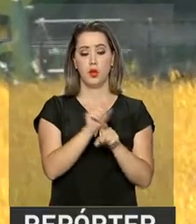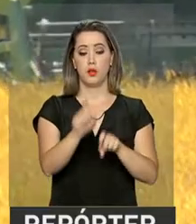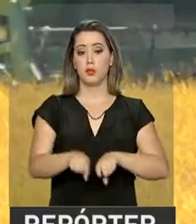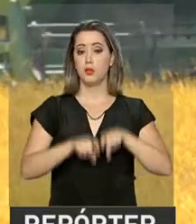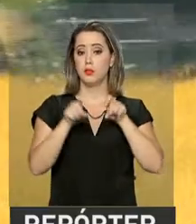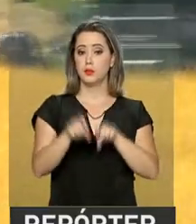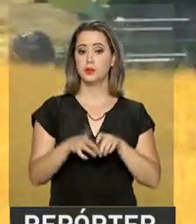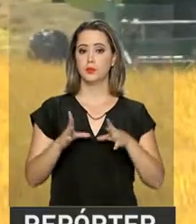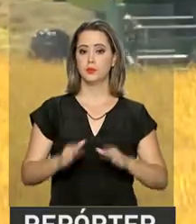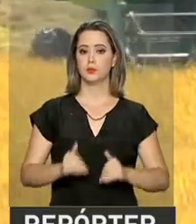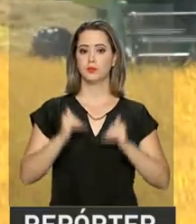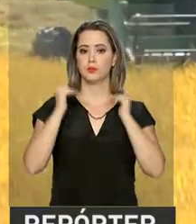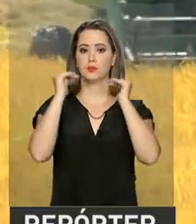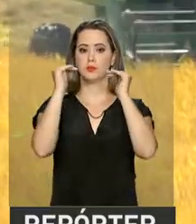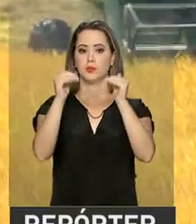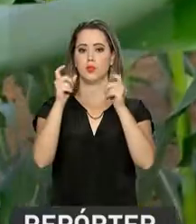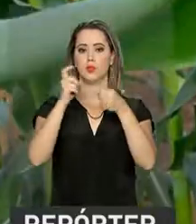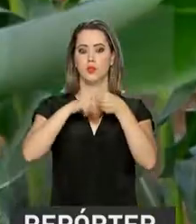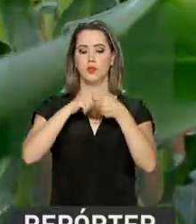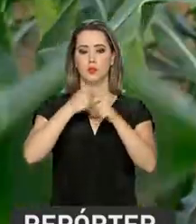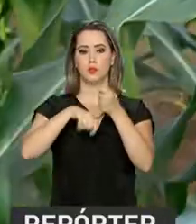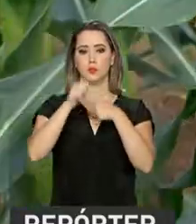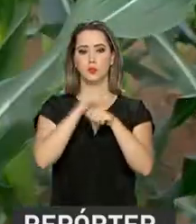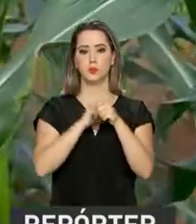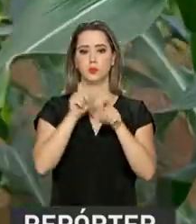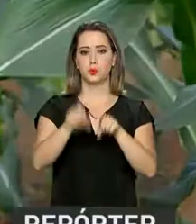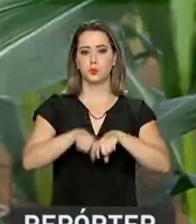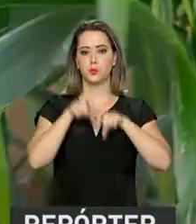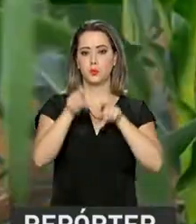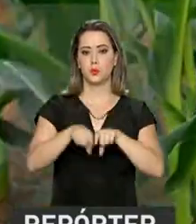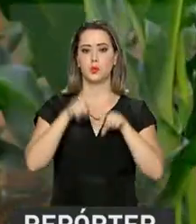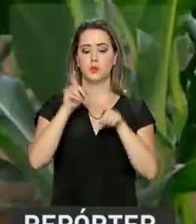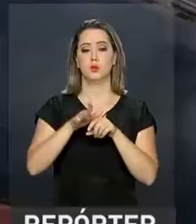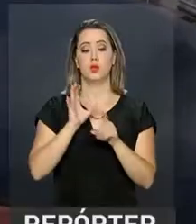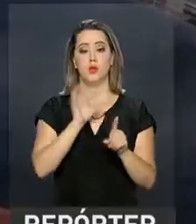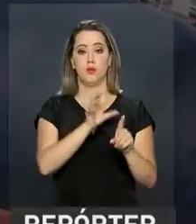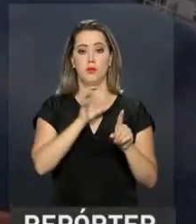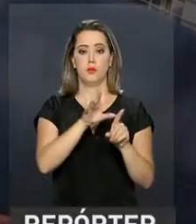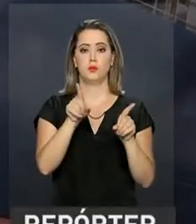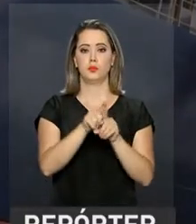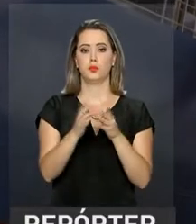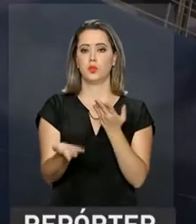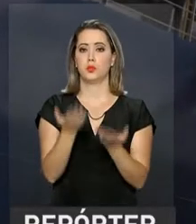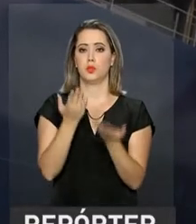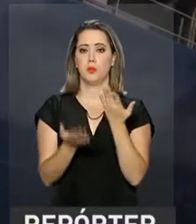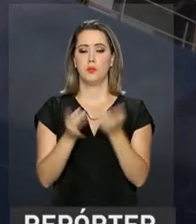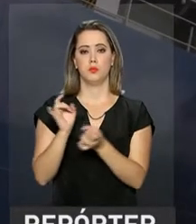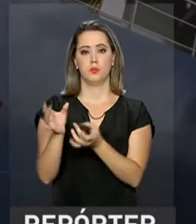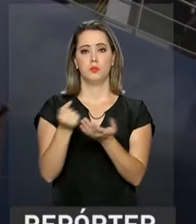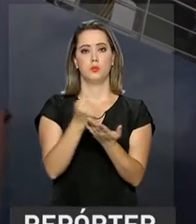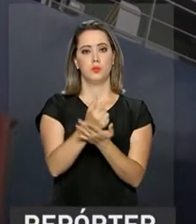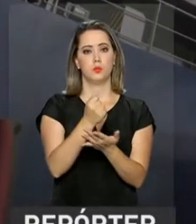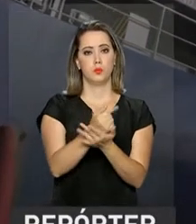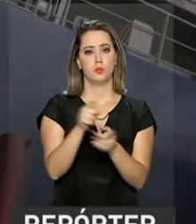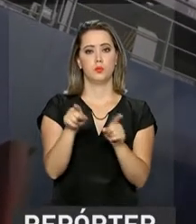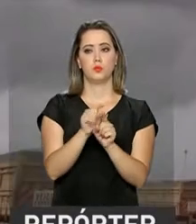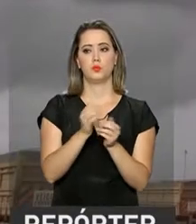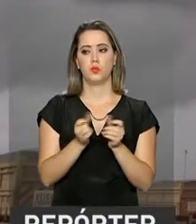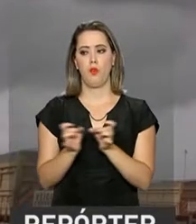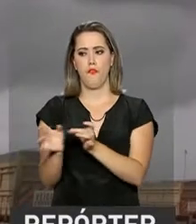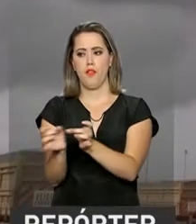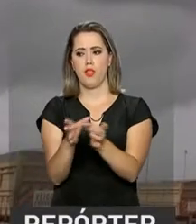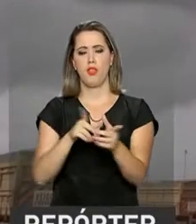teve destaque na retomada econômica o campo tem influenciado inclusive a balança comercial com vendas externas